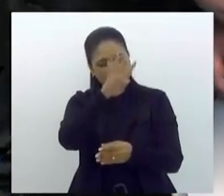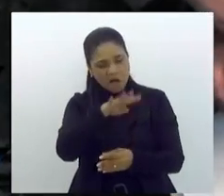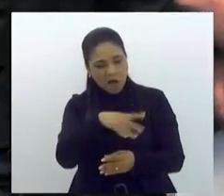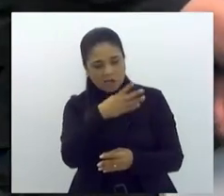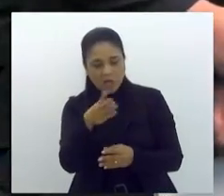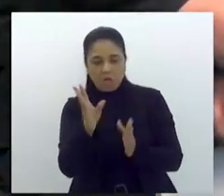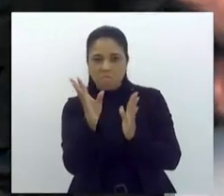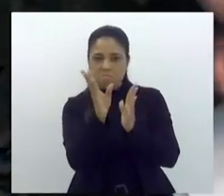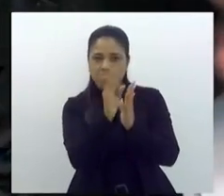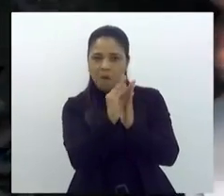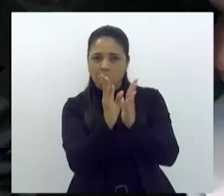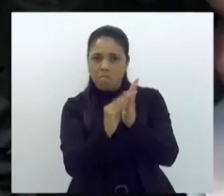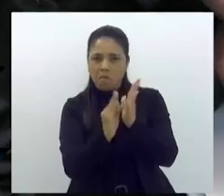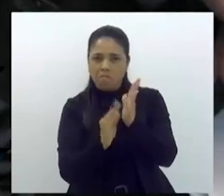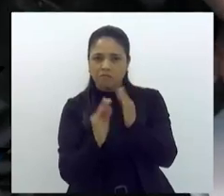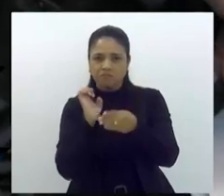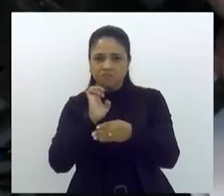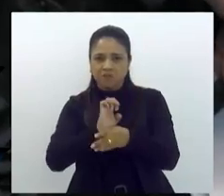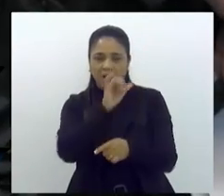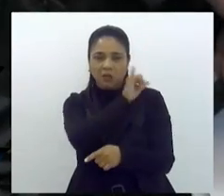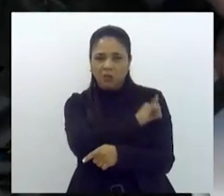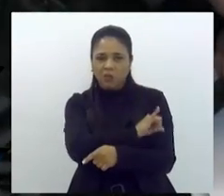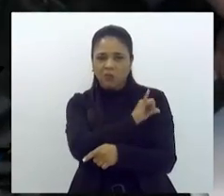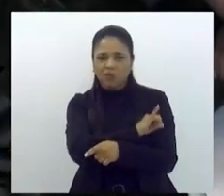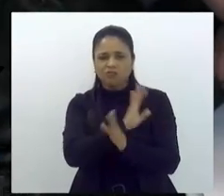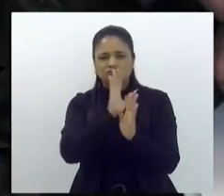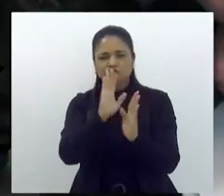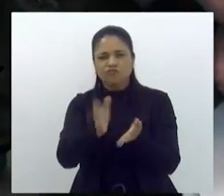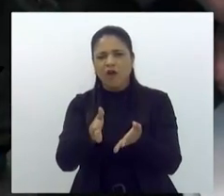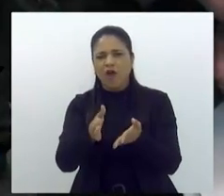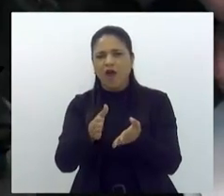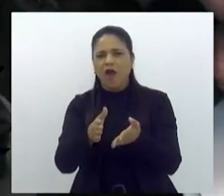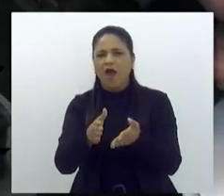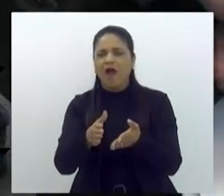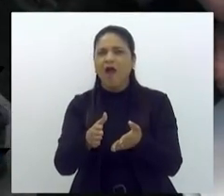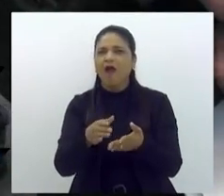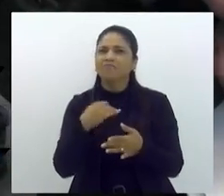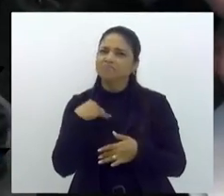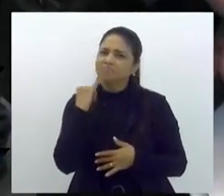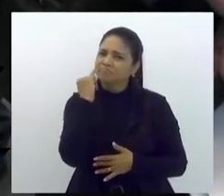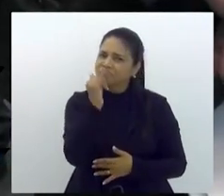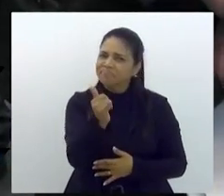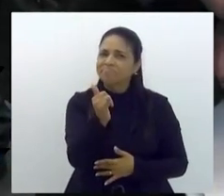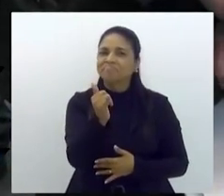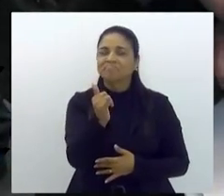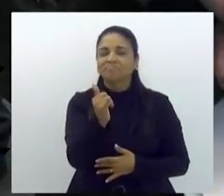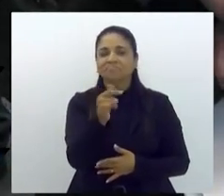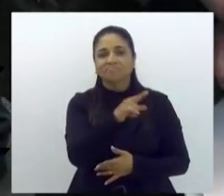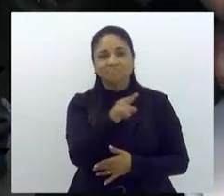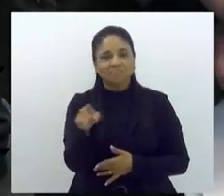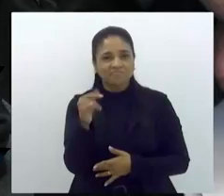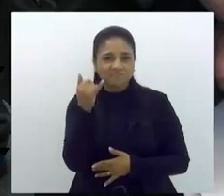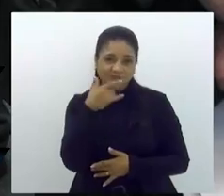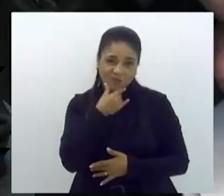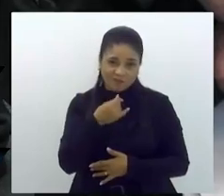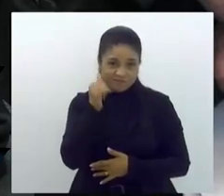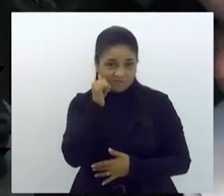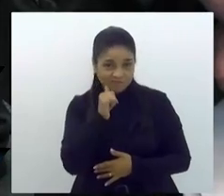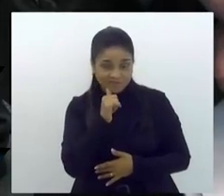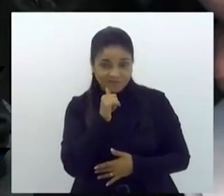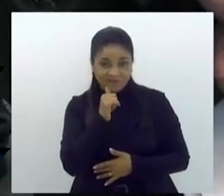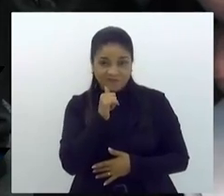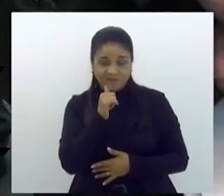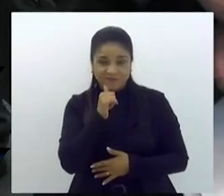do Estado do Rio de Janeiro aquilo que já faz parte eu diria para os senhores e senhores que já faz parte